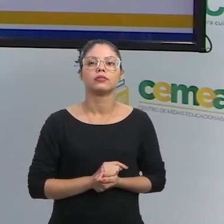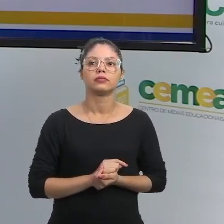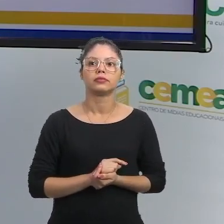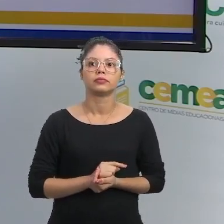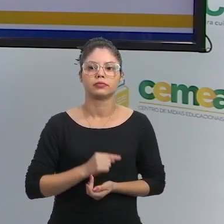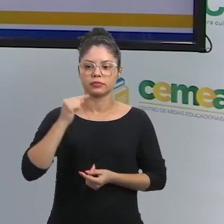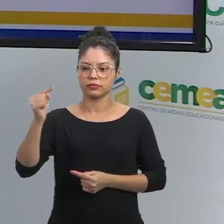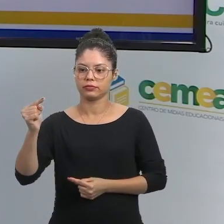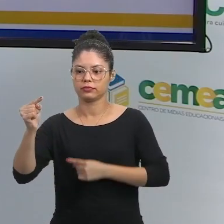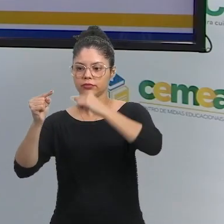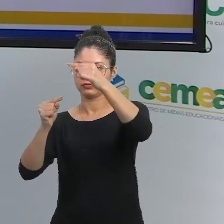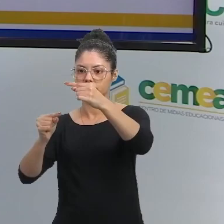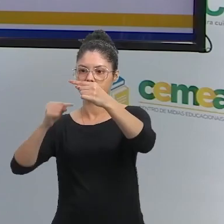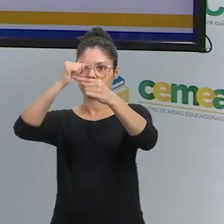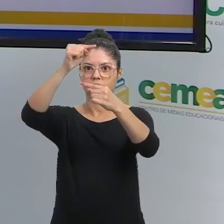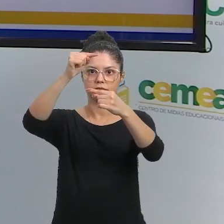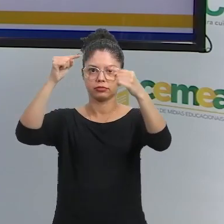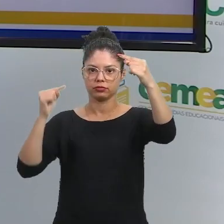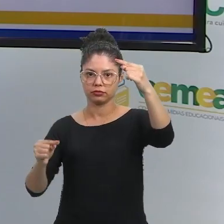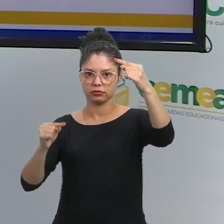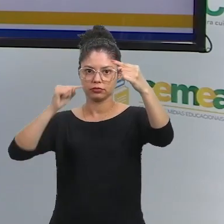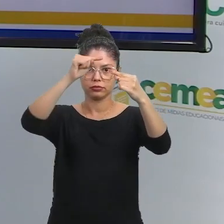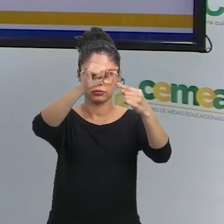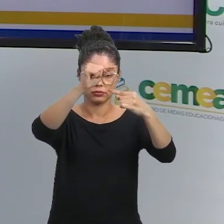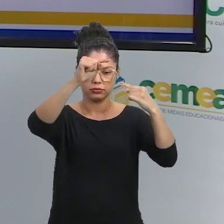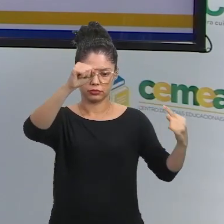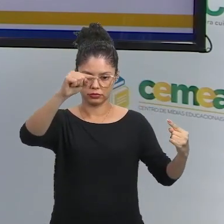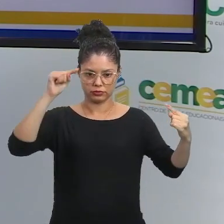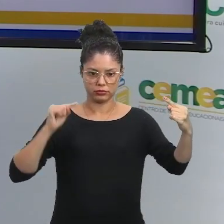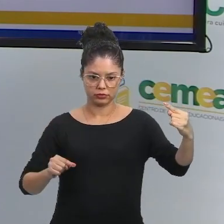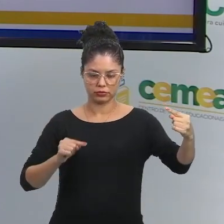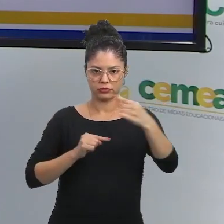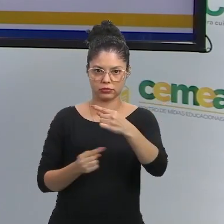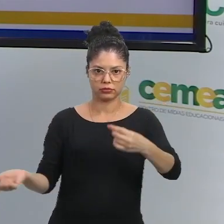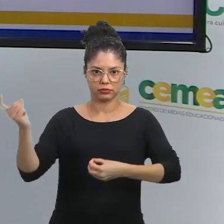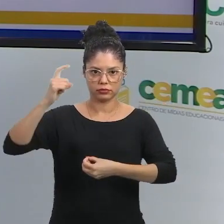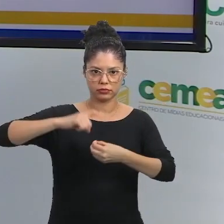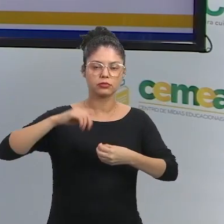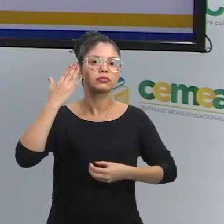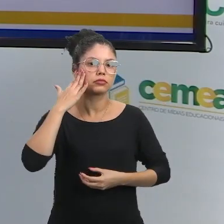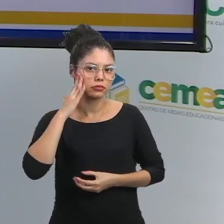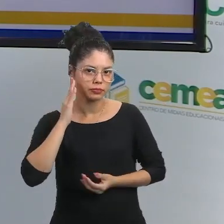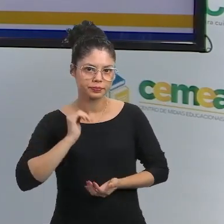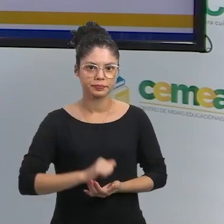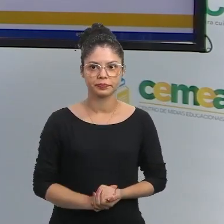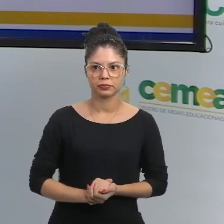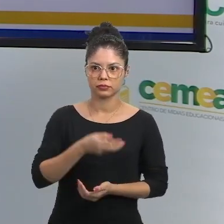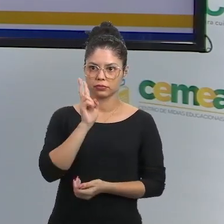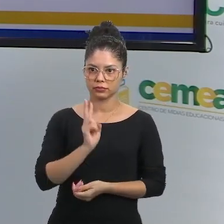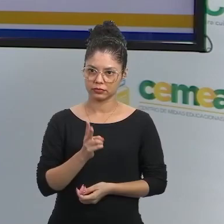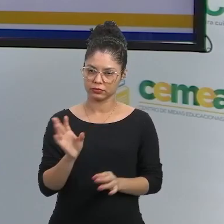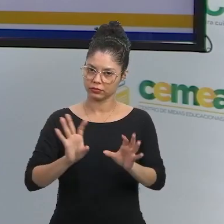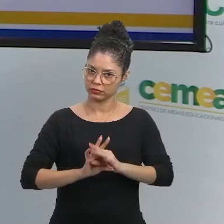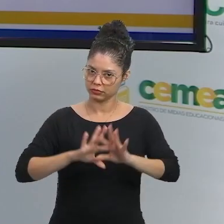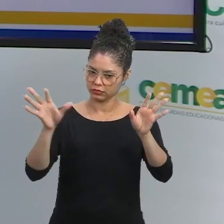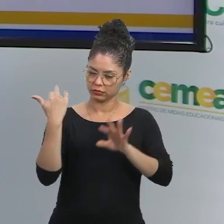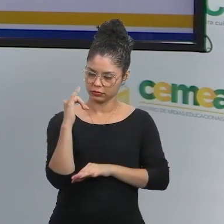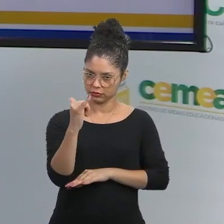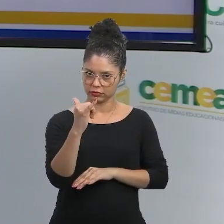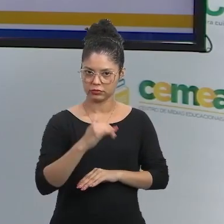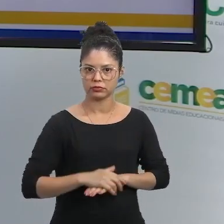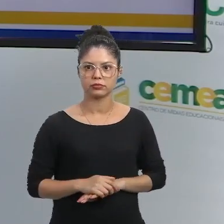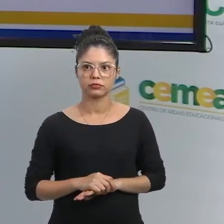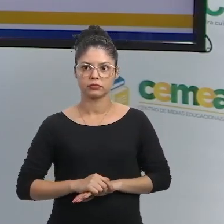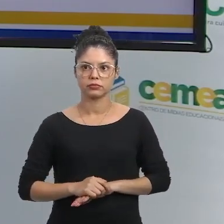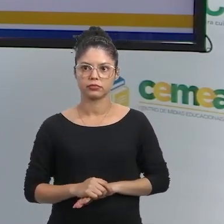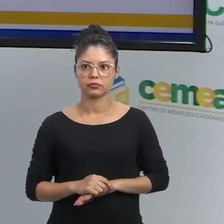ele salta para um nível mais externo, adquire energia. Quando ele retorna ao nível mais interno, ele tem que se livrar dessa energia. Se